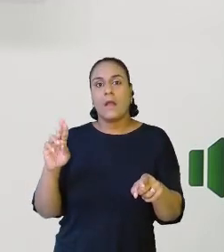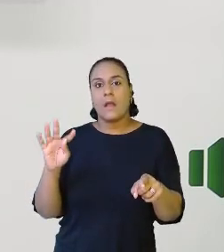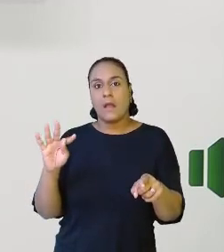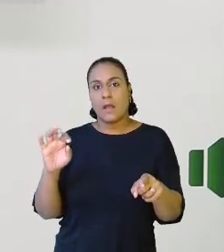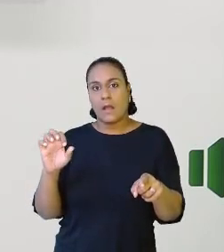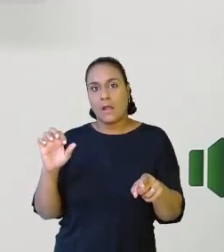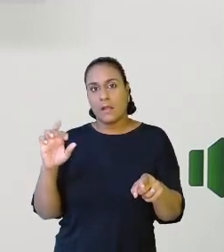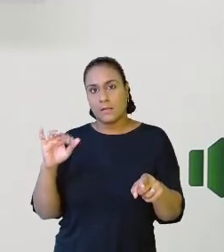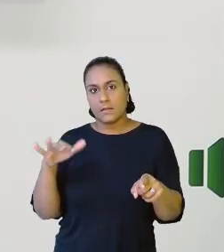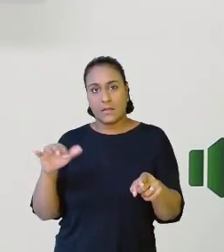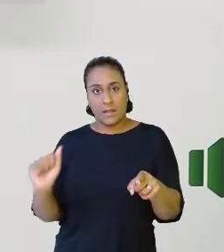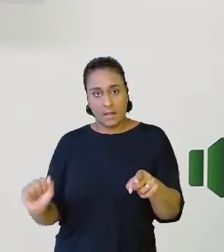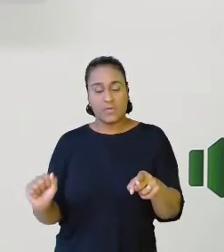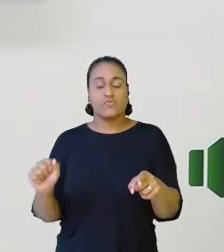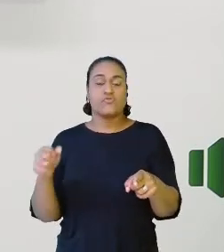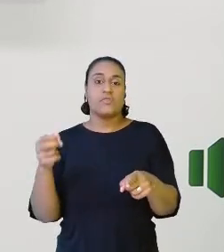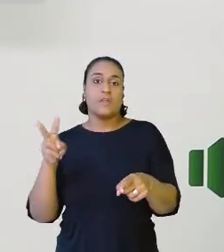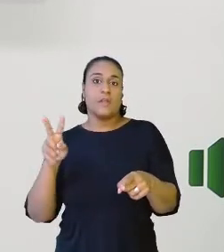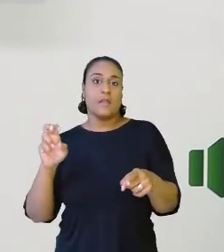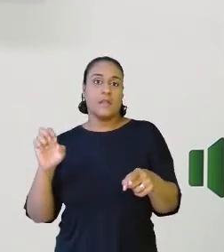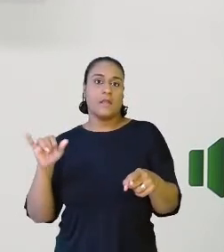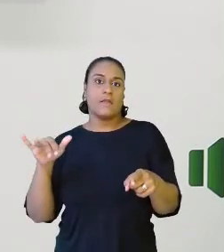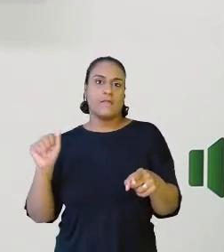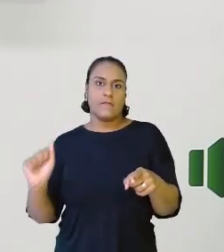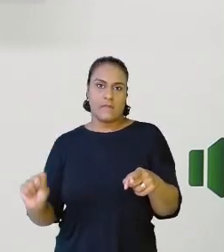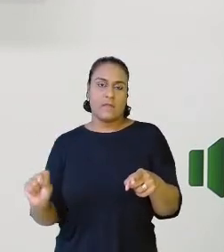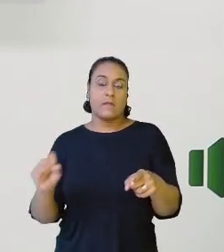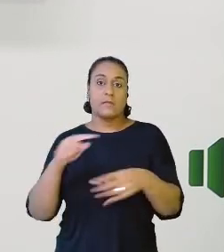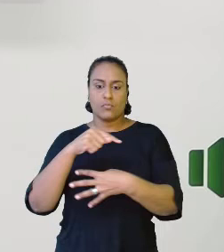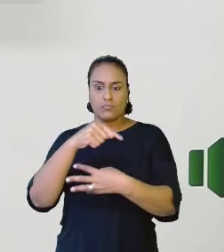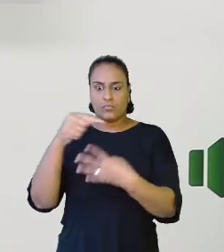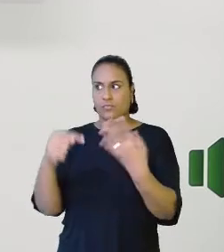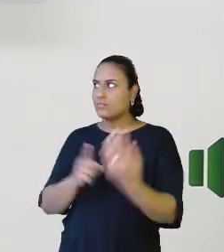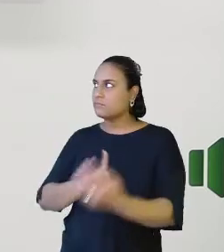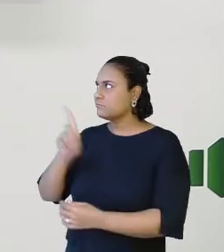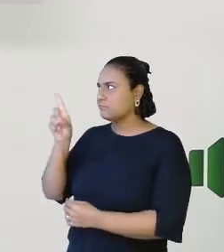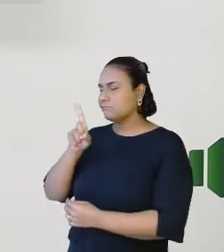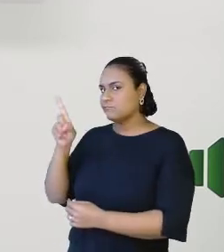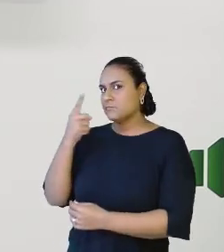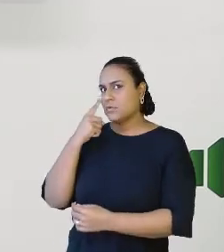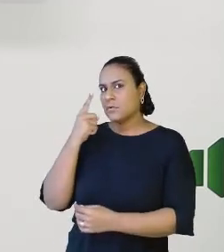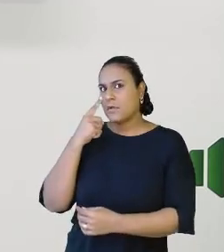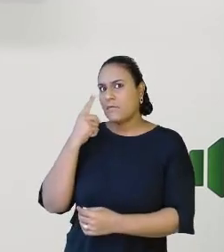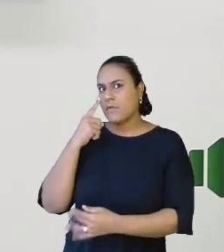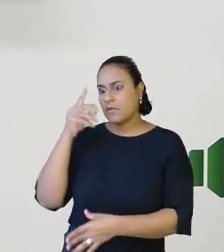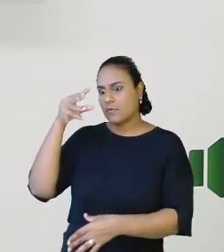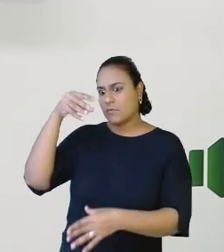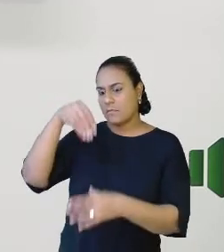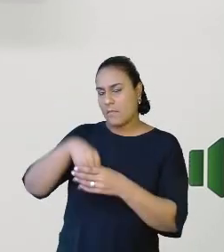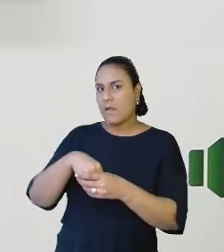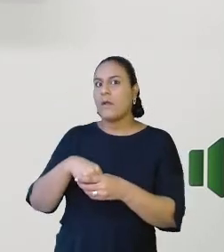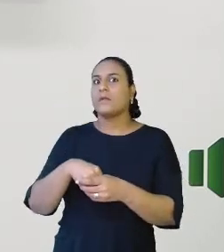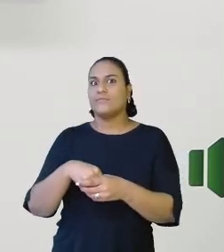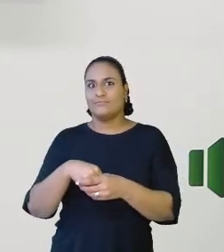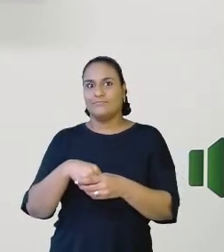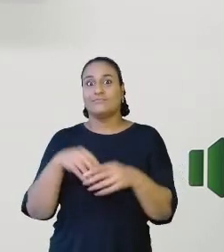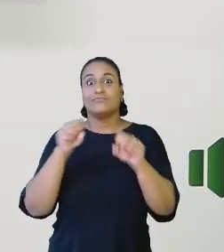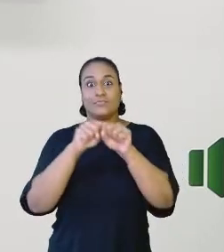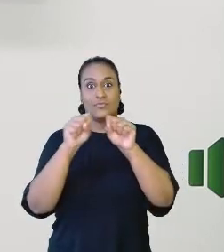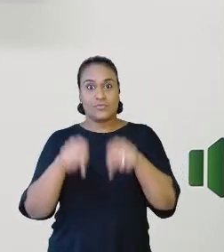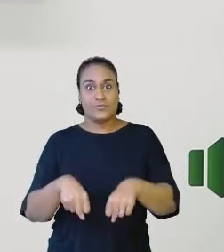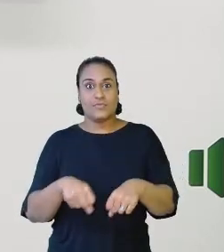Então, esses elementos que vocês estão vendo aí na tela compõem o nosso